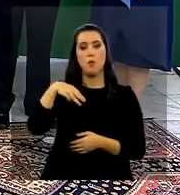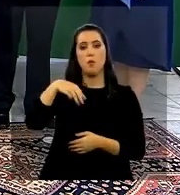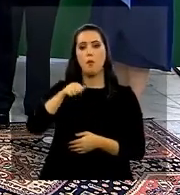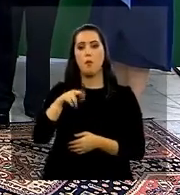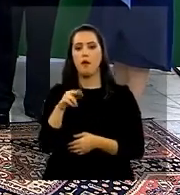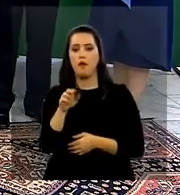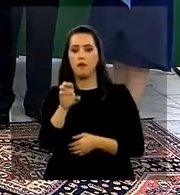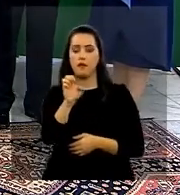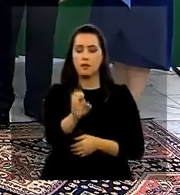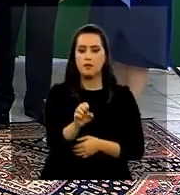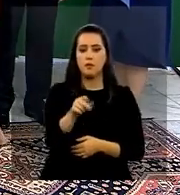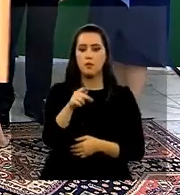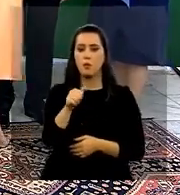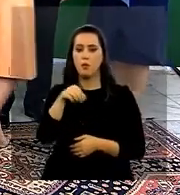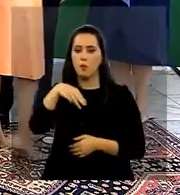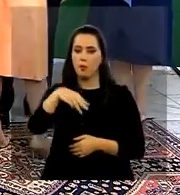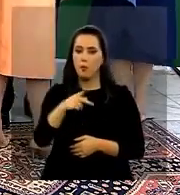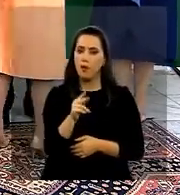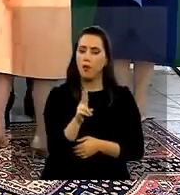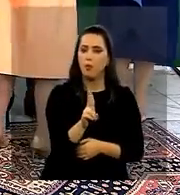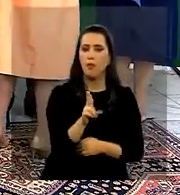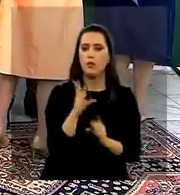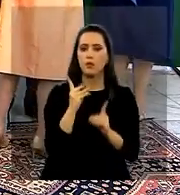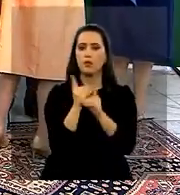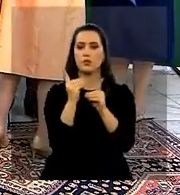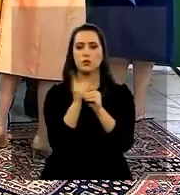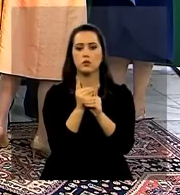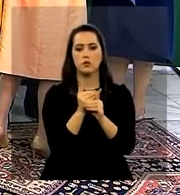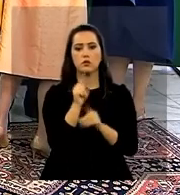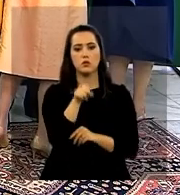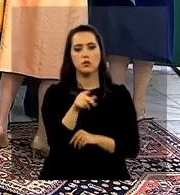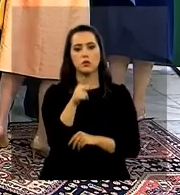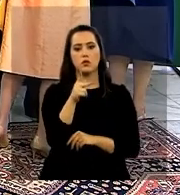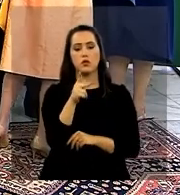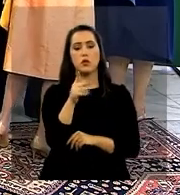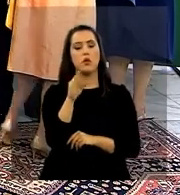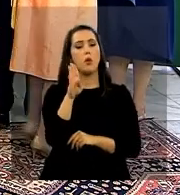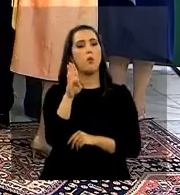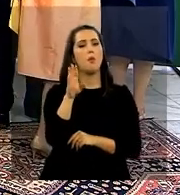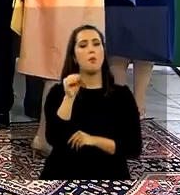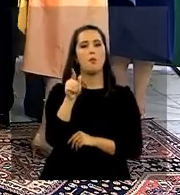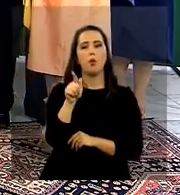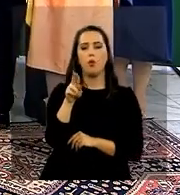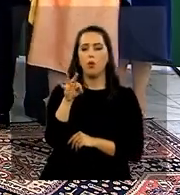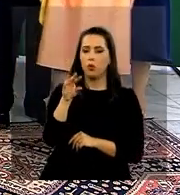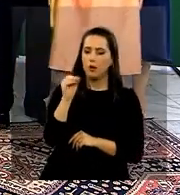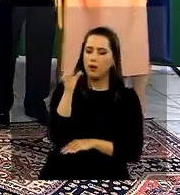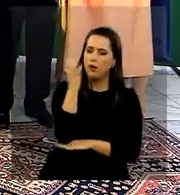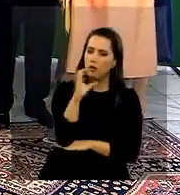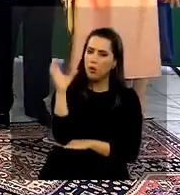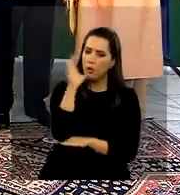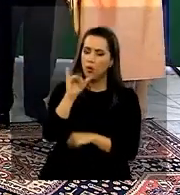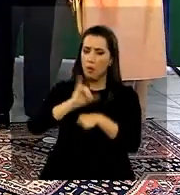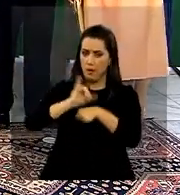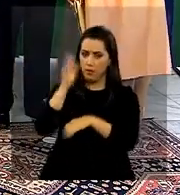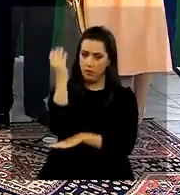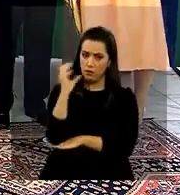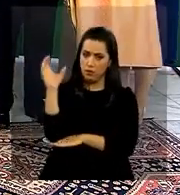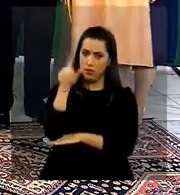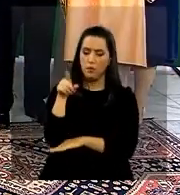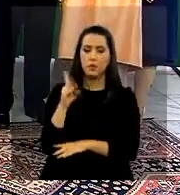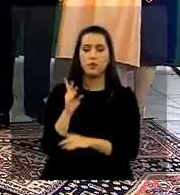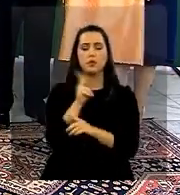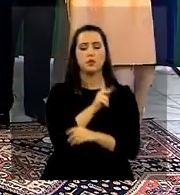de passar aqui pelo Brasil, vai encontrar em Bogotá, na Colômbia, o presidente colombiano Iván